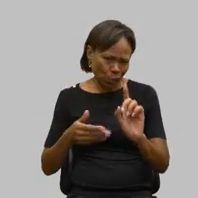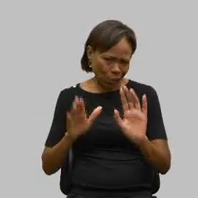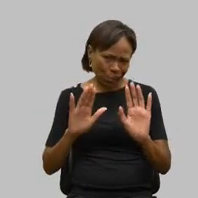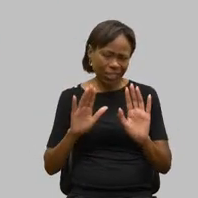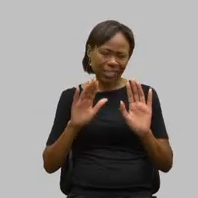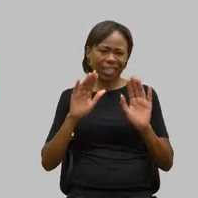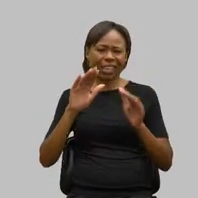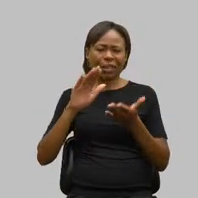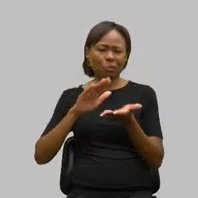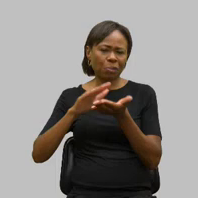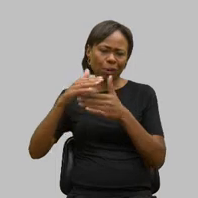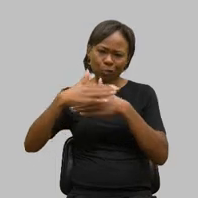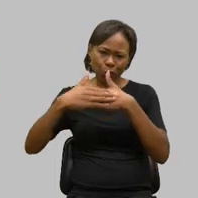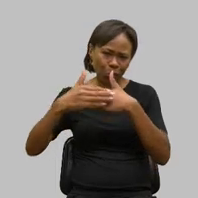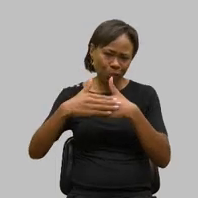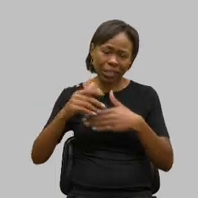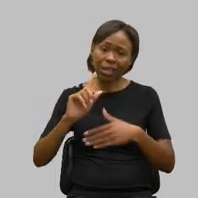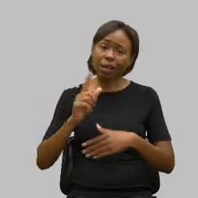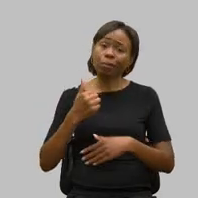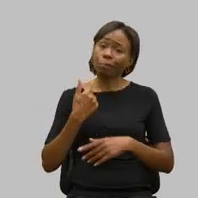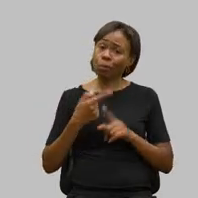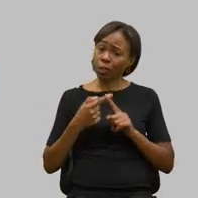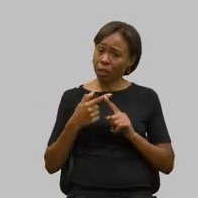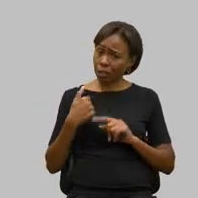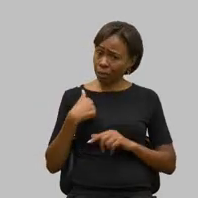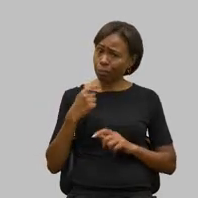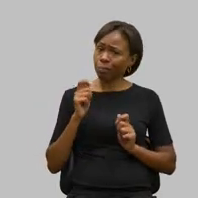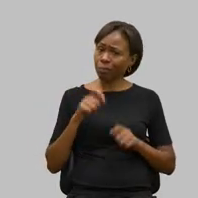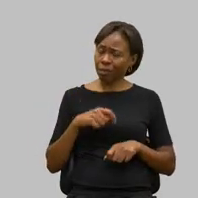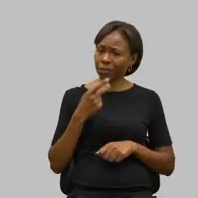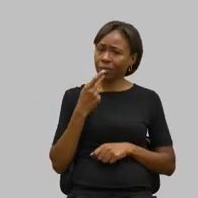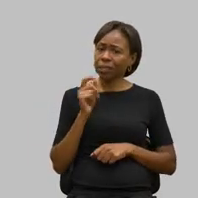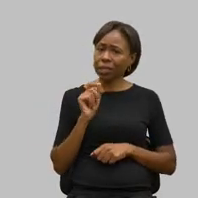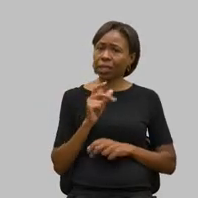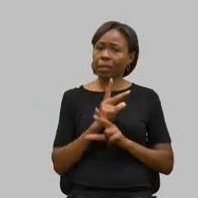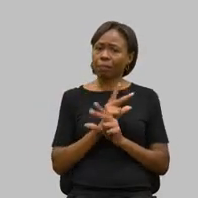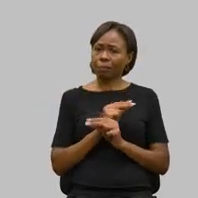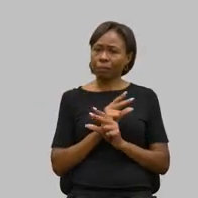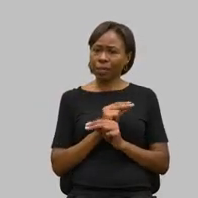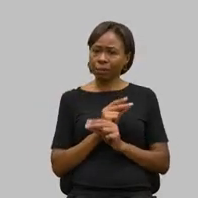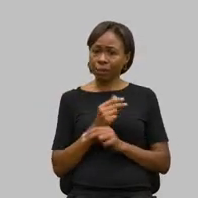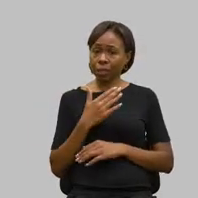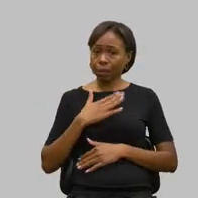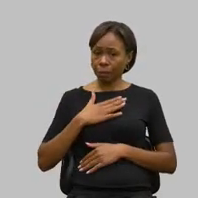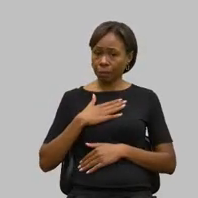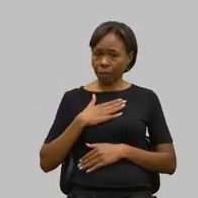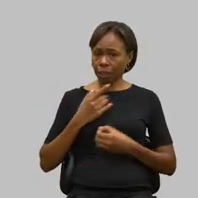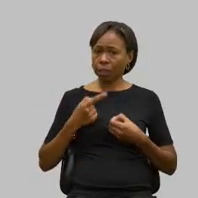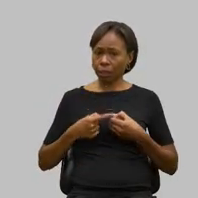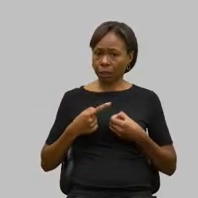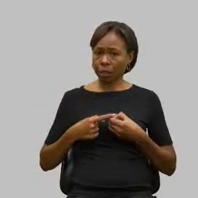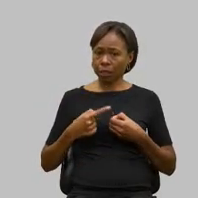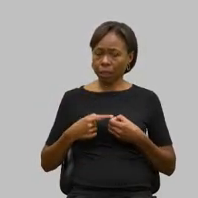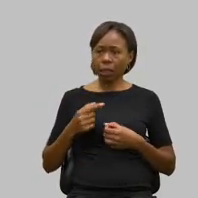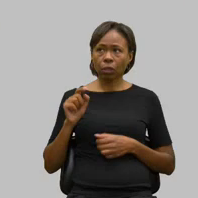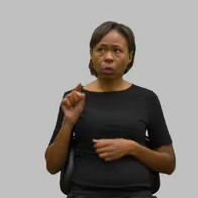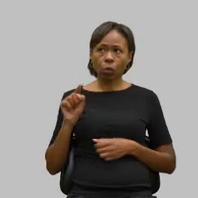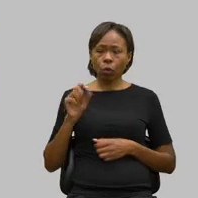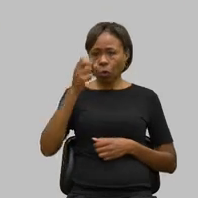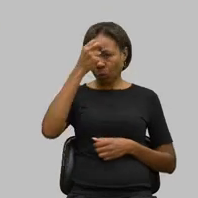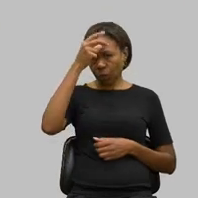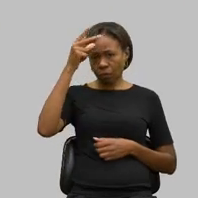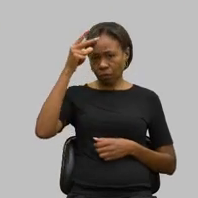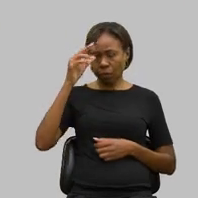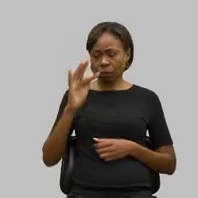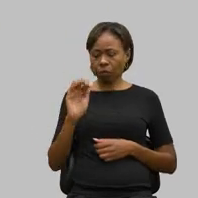para todos os colegas presentes nessa bancada que Pato de Minas, que é a cidade que eu resido, quando o prefeito Falcão assumiu a